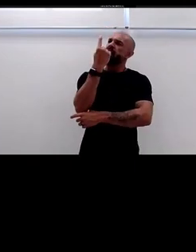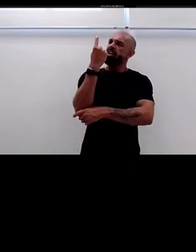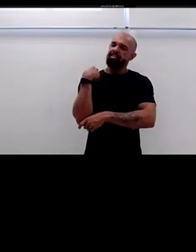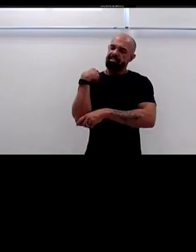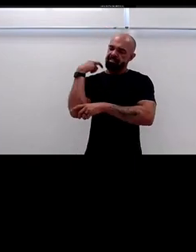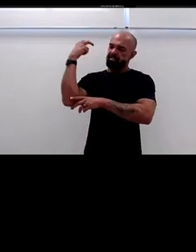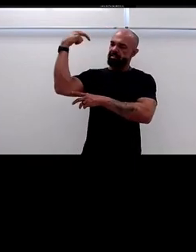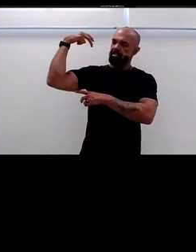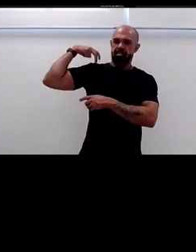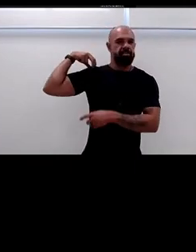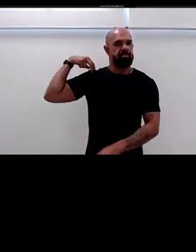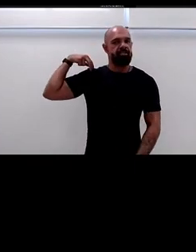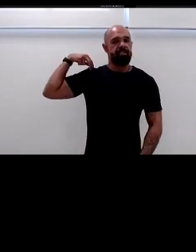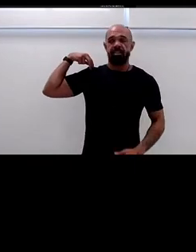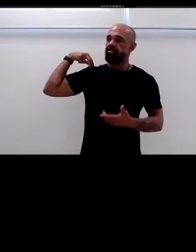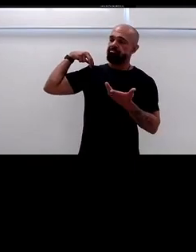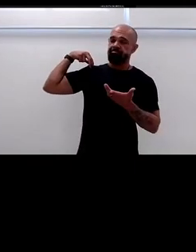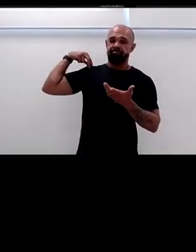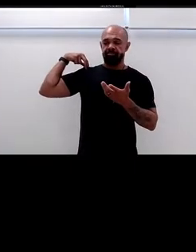A gente vê mais longe.